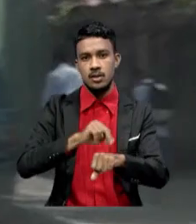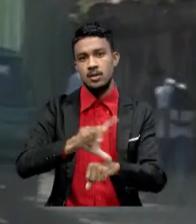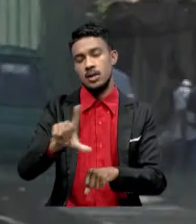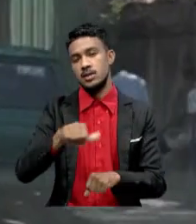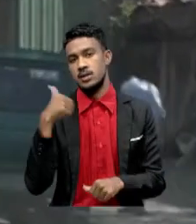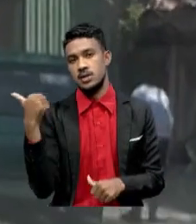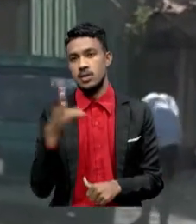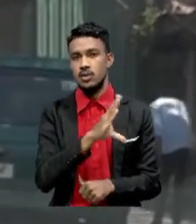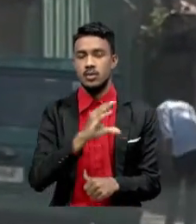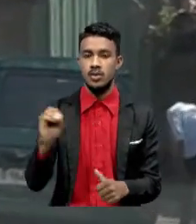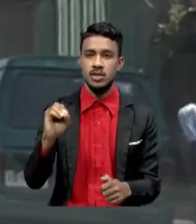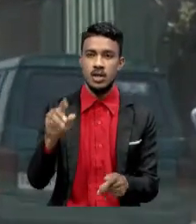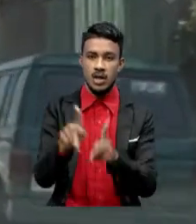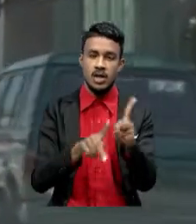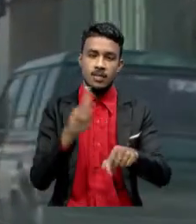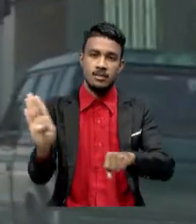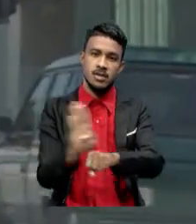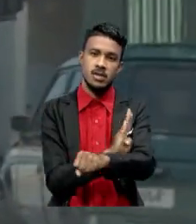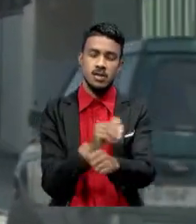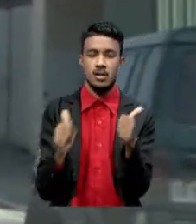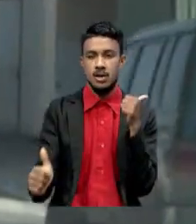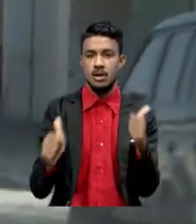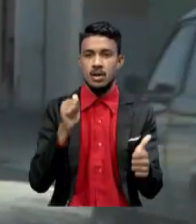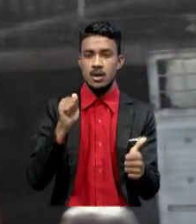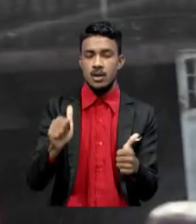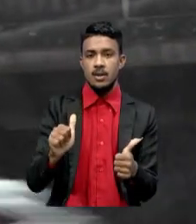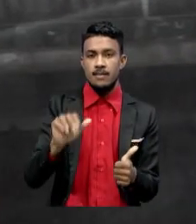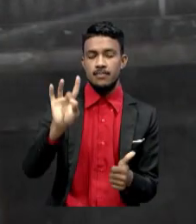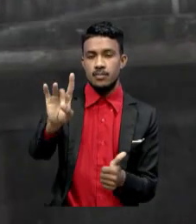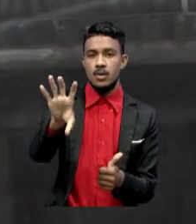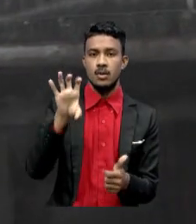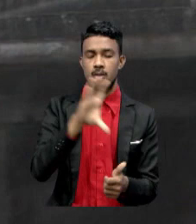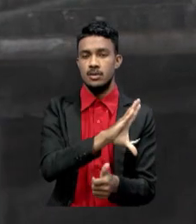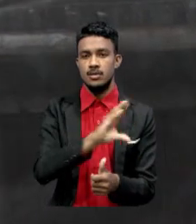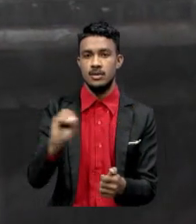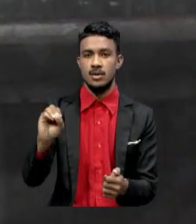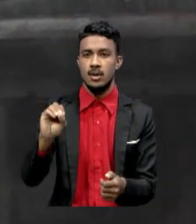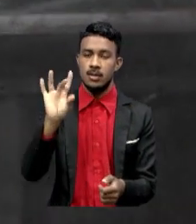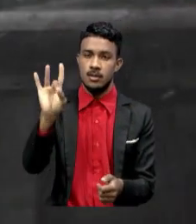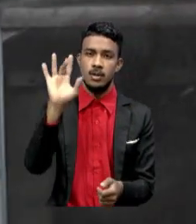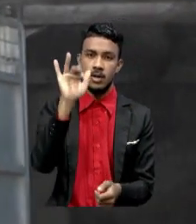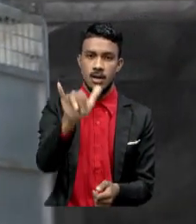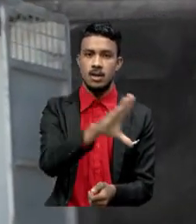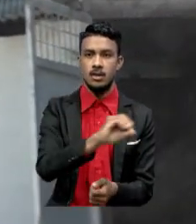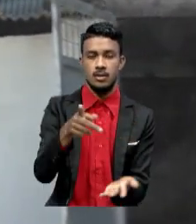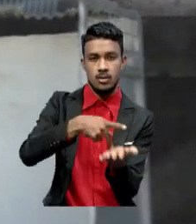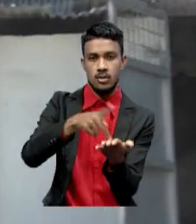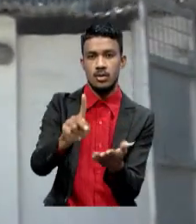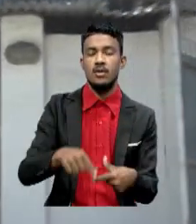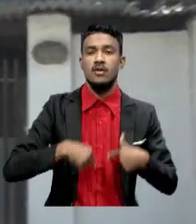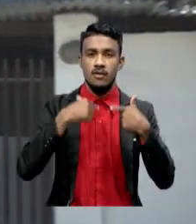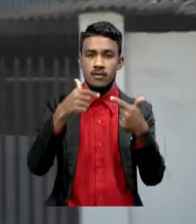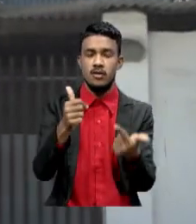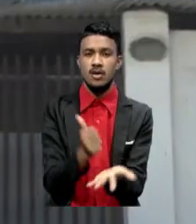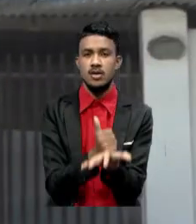Husi empresa walu nulu racing na be arenda ra estado ne hamutuk empresa walu mak indisius halo subkontratu kafo aluga tutam